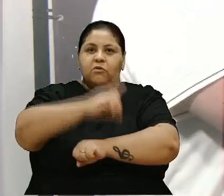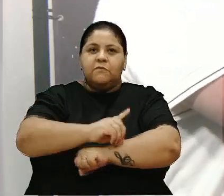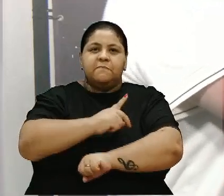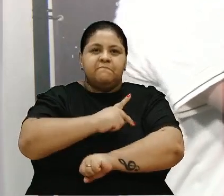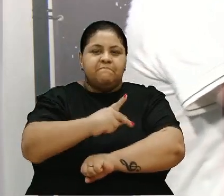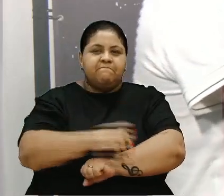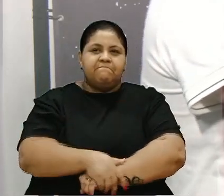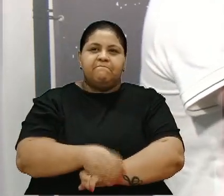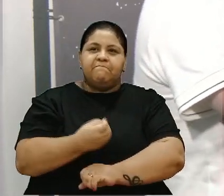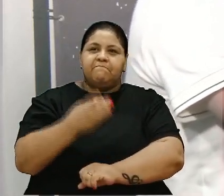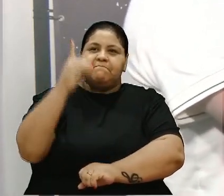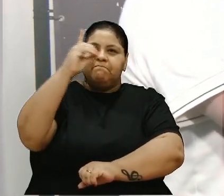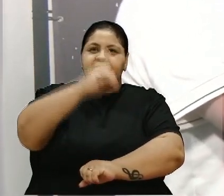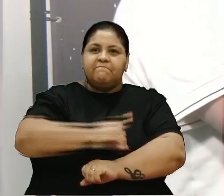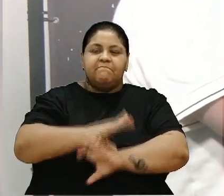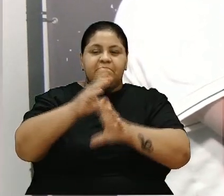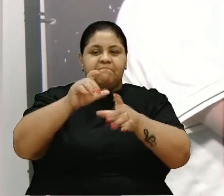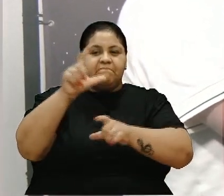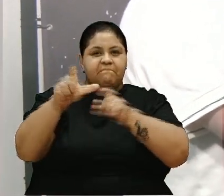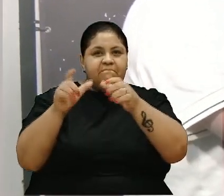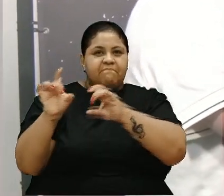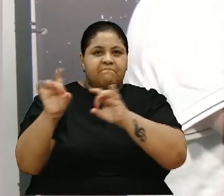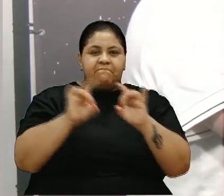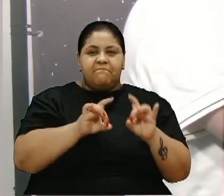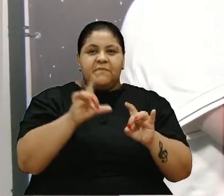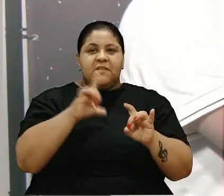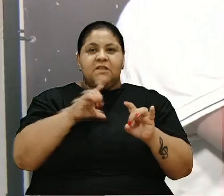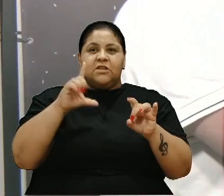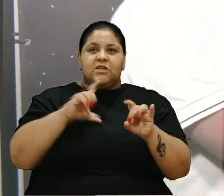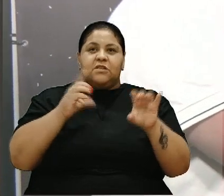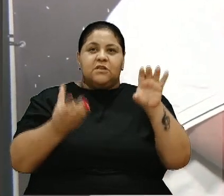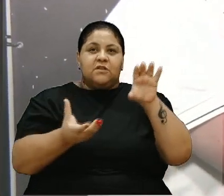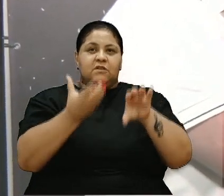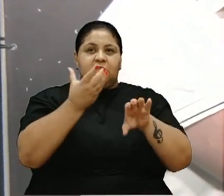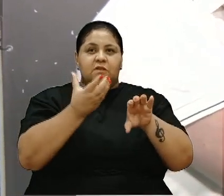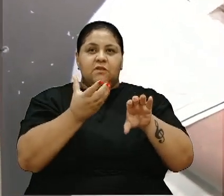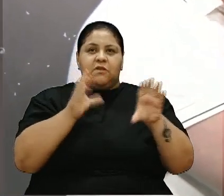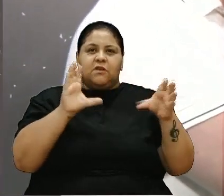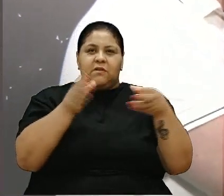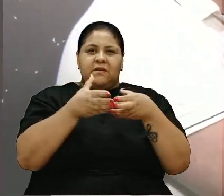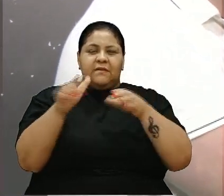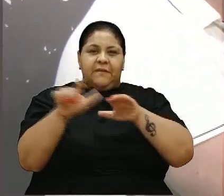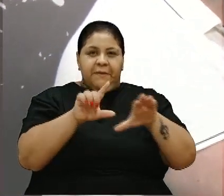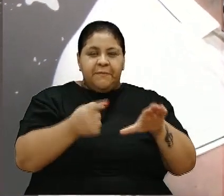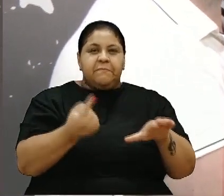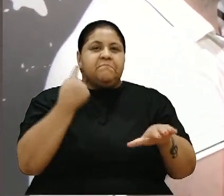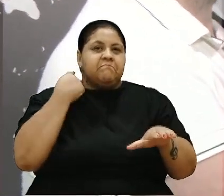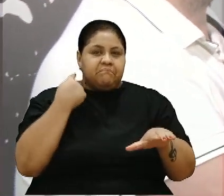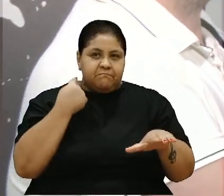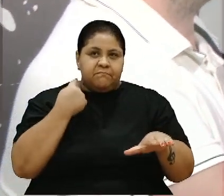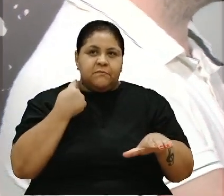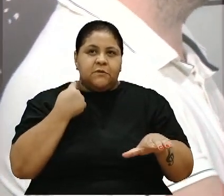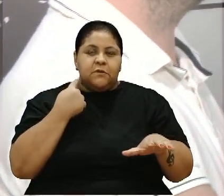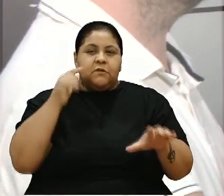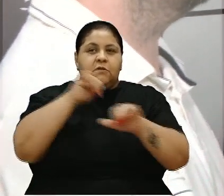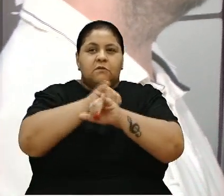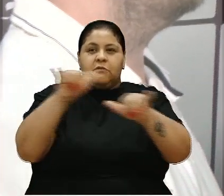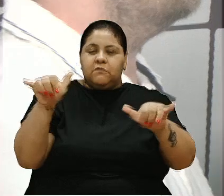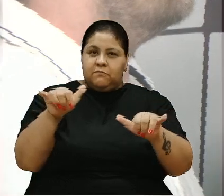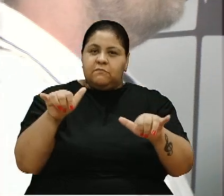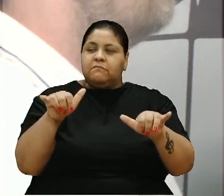Exatamente, bom dia a todas as pessoas que nos acompanham. Estivemos em Brasília, numa comitiva, a semana passada, e o anúncio,